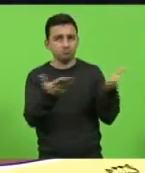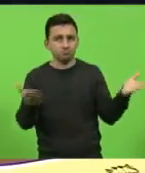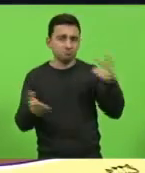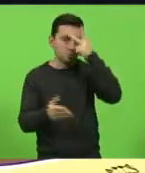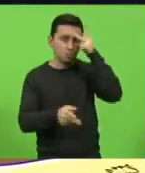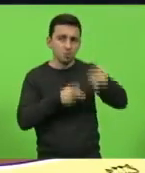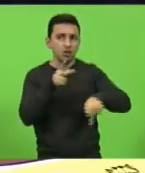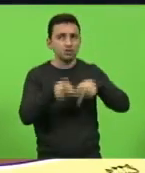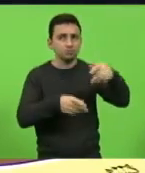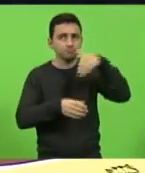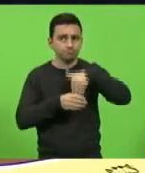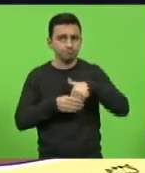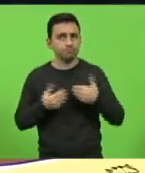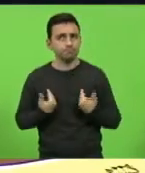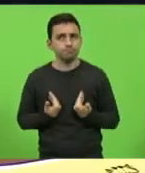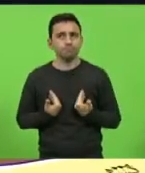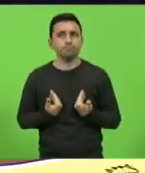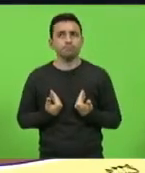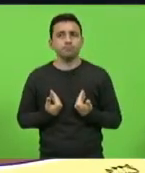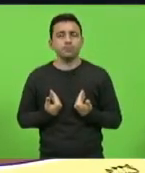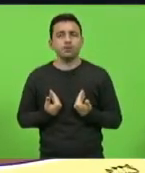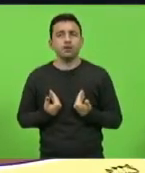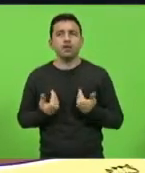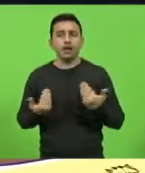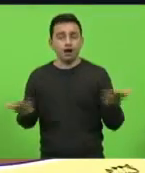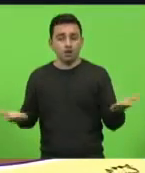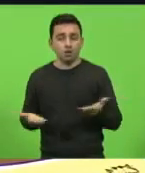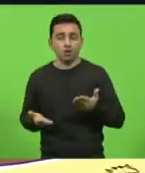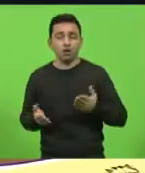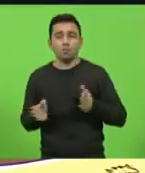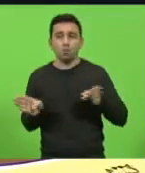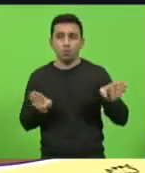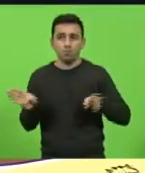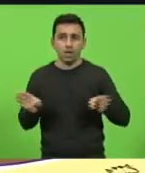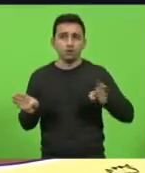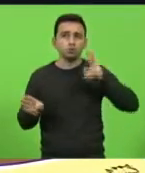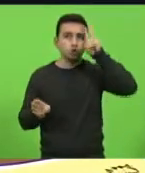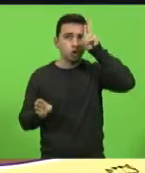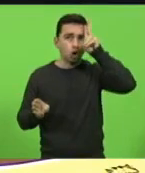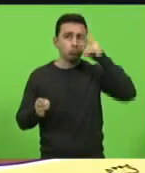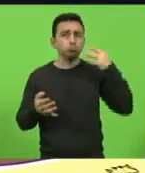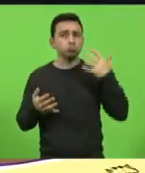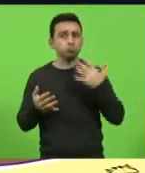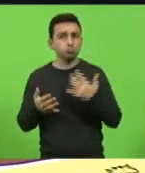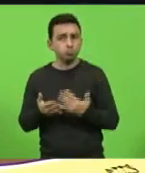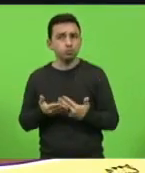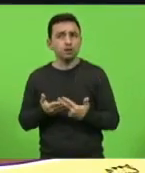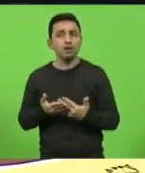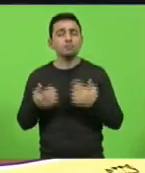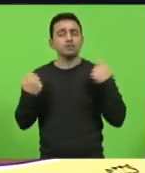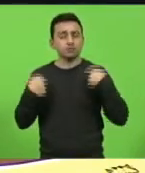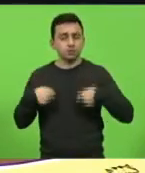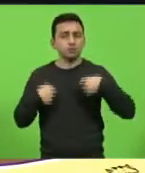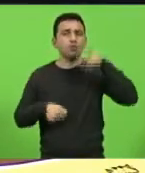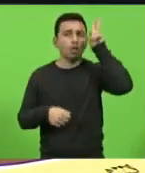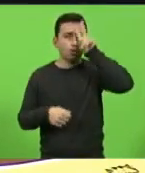E, neste momento histórico, devo lembrar que nossa